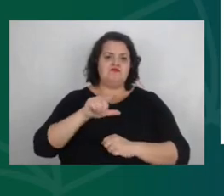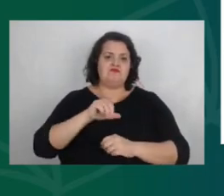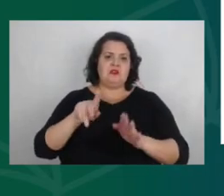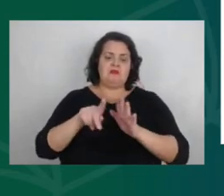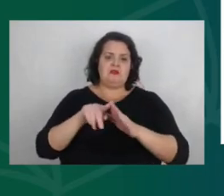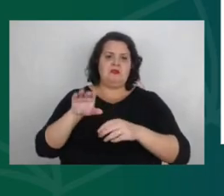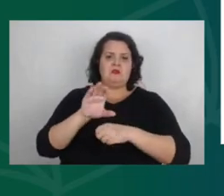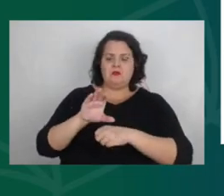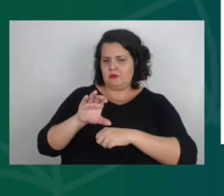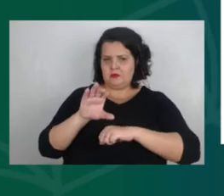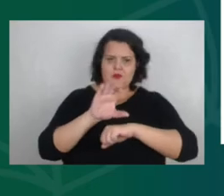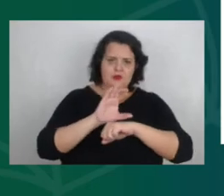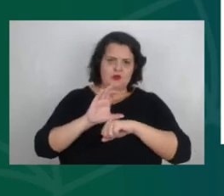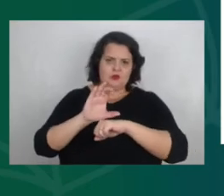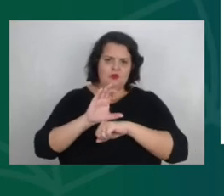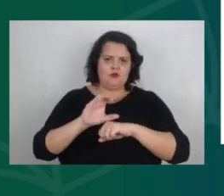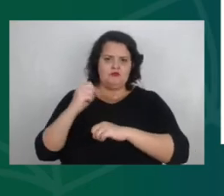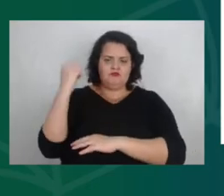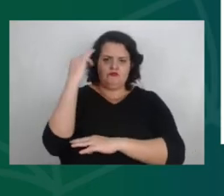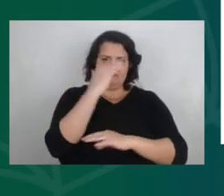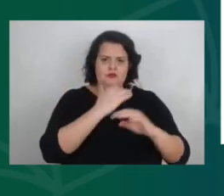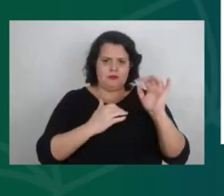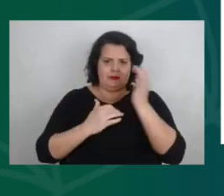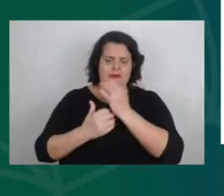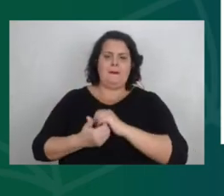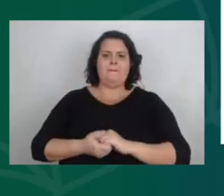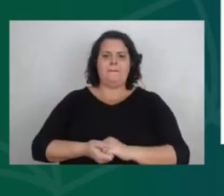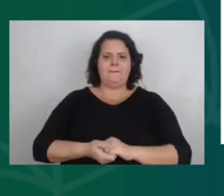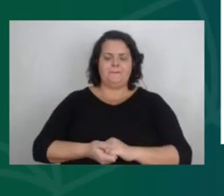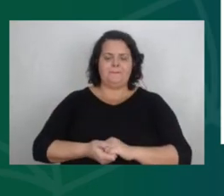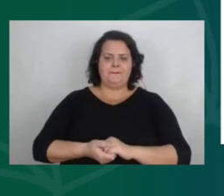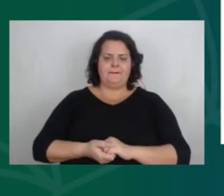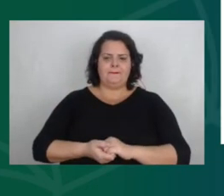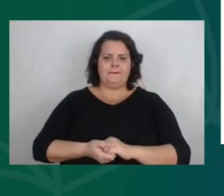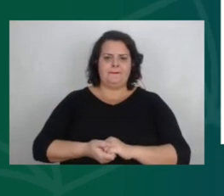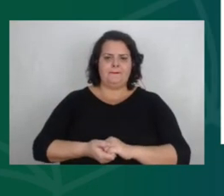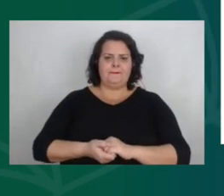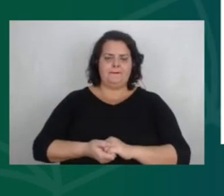Saúde Socioambiental. Próximo.